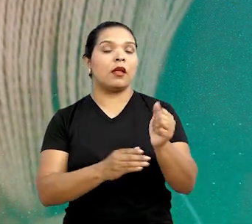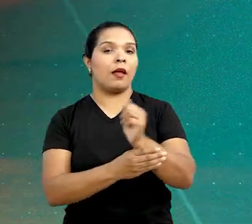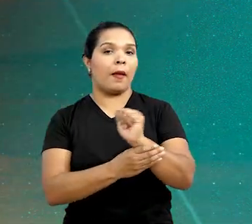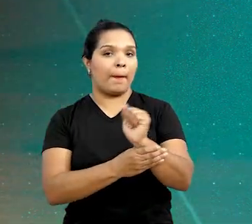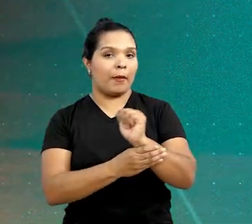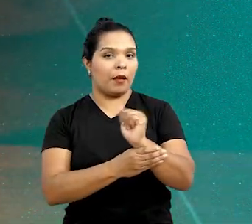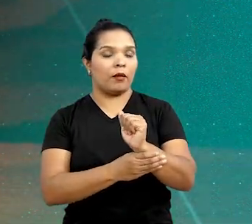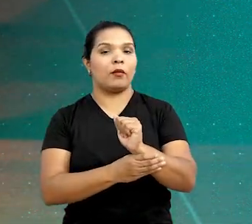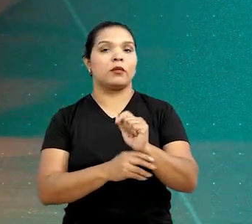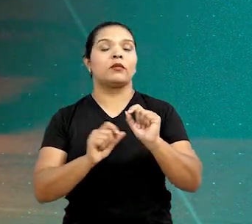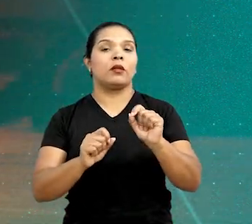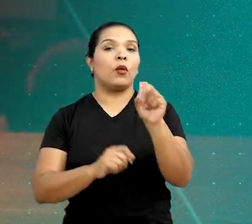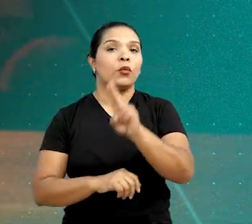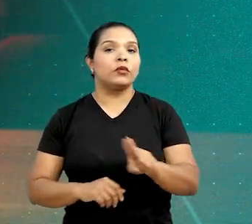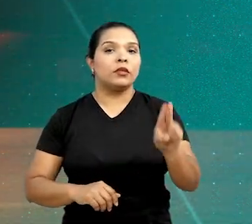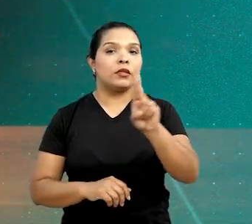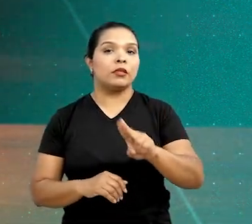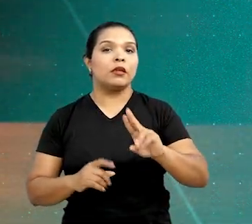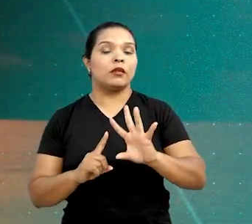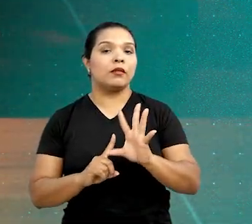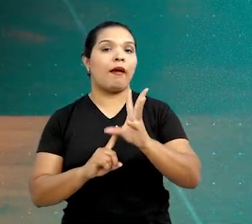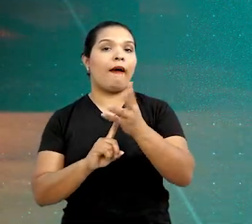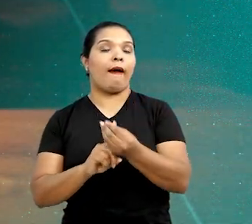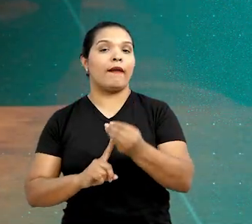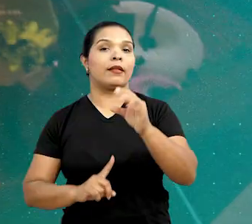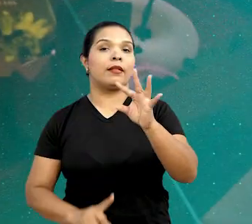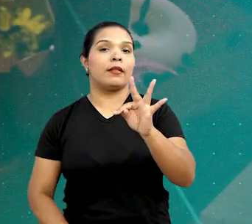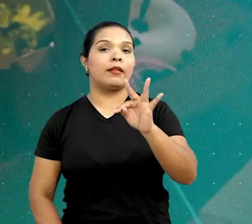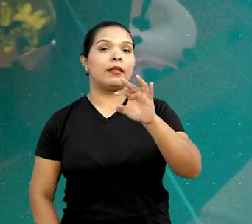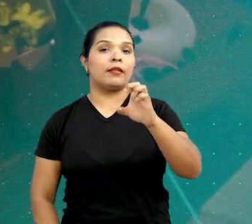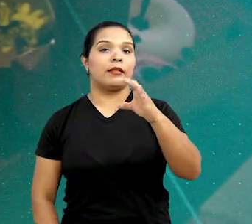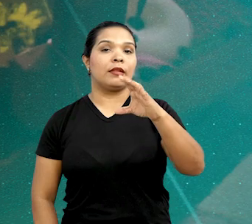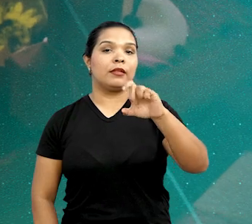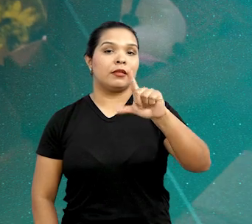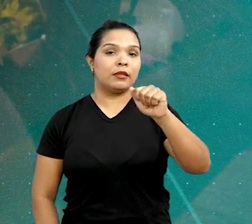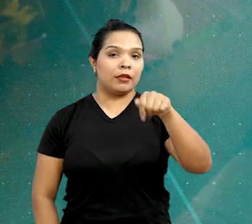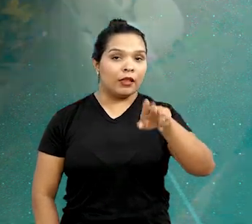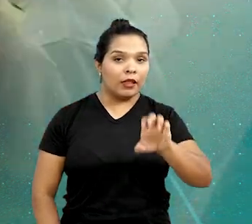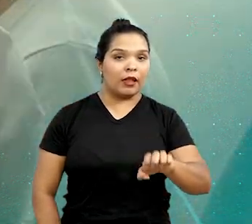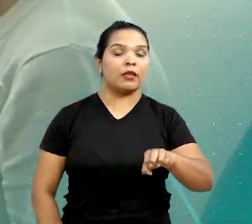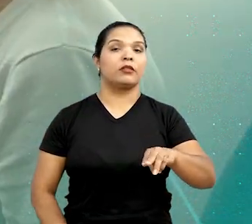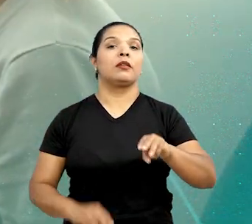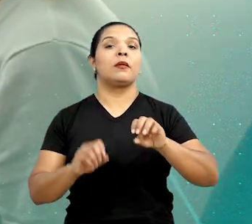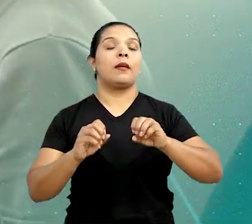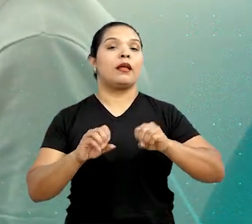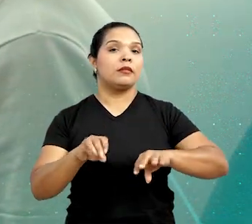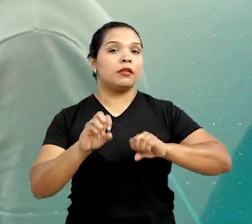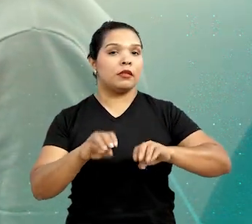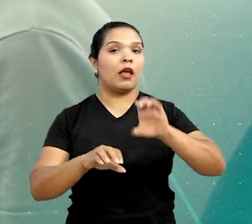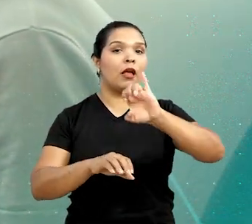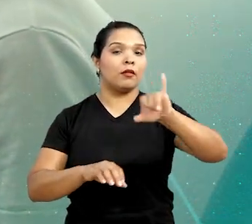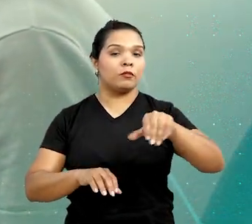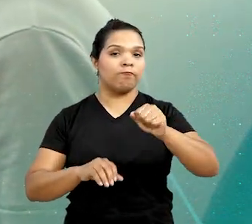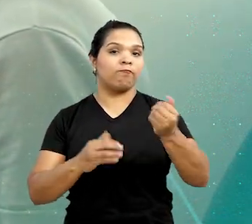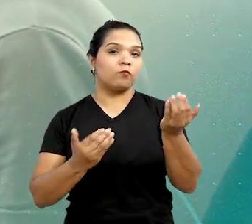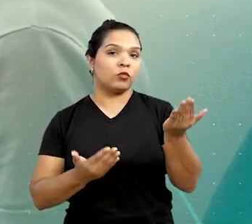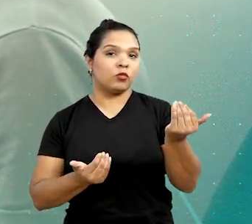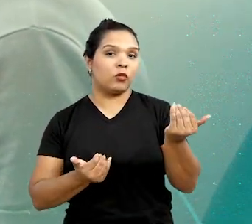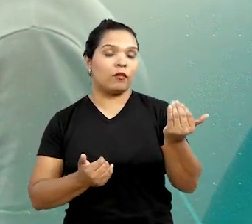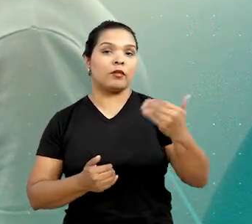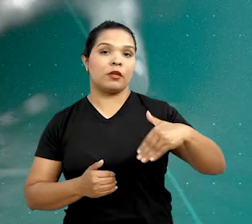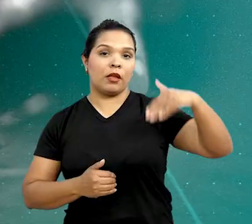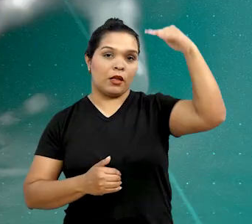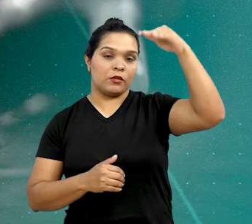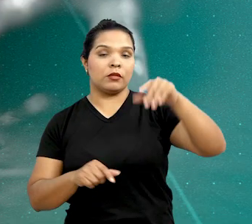de Amargosa, estão utilizando a arte de tecelagem para alfabetizar jovens e adultos. Cientistas da Universidade Federal do Rio Grande